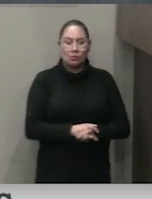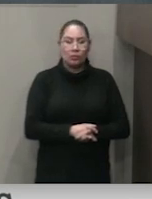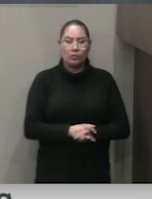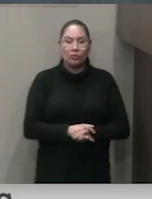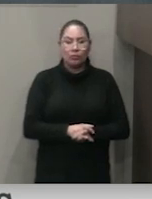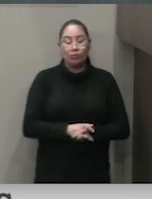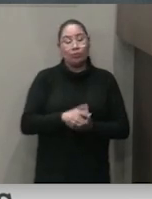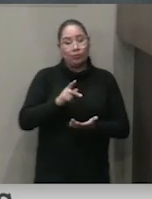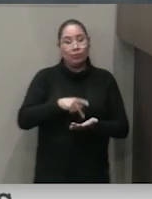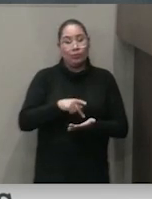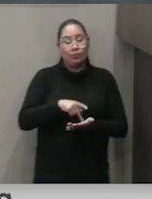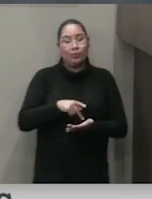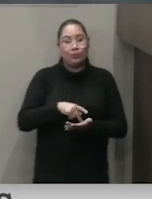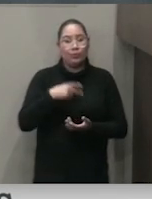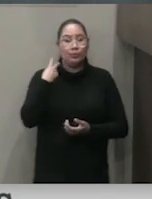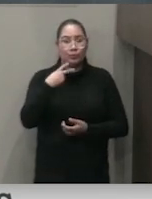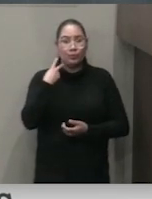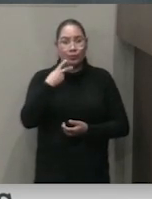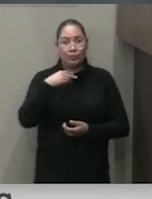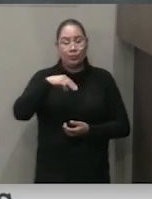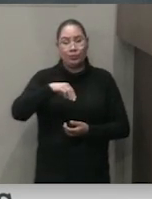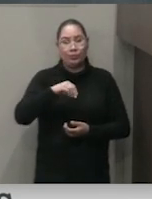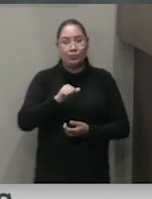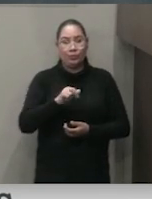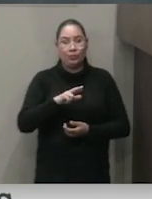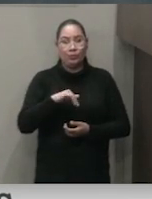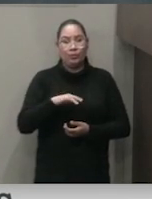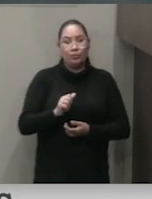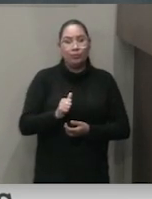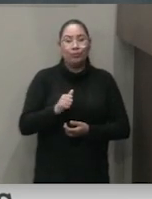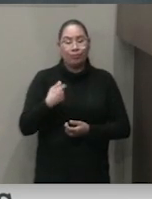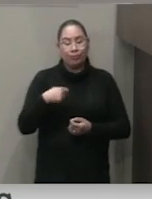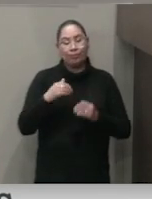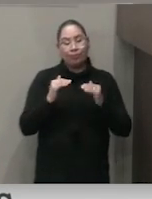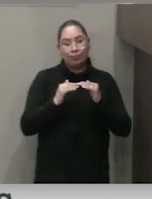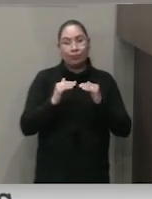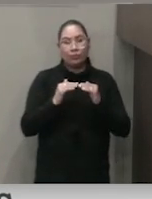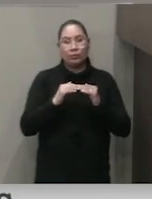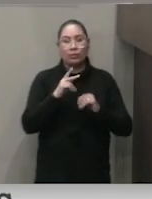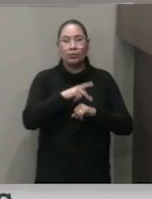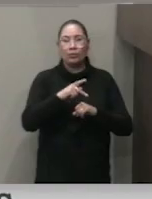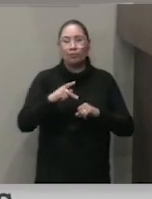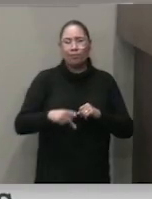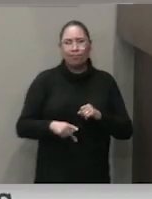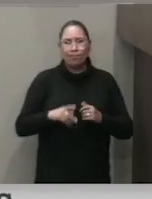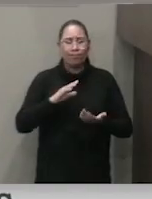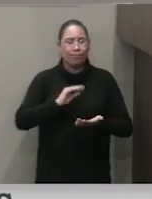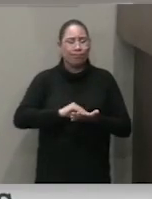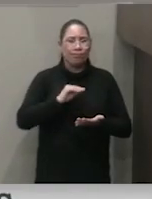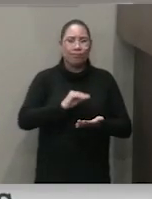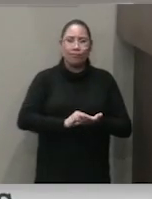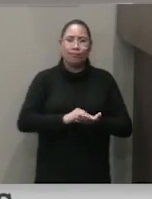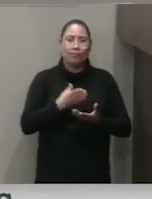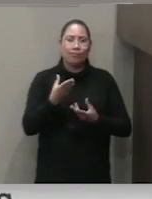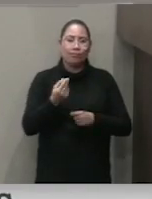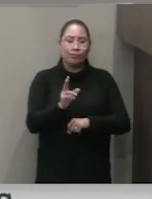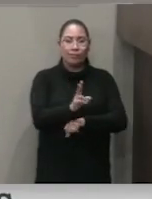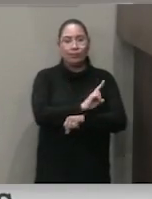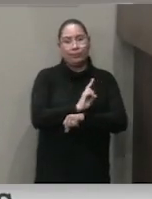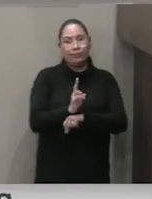De fato, vereadora Marina, a gente precisa concordar que Passo Fundo está pecando muito na